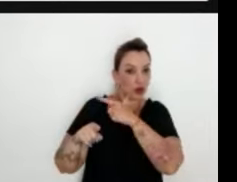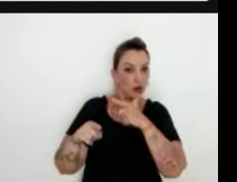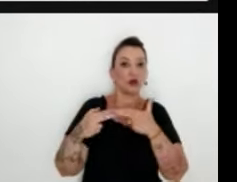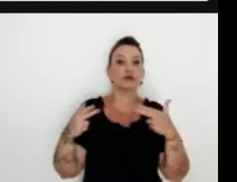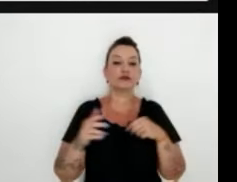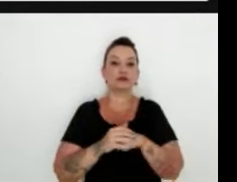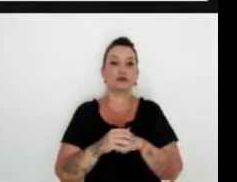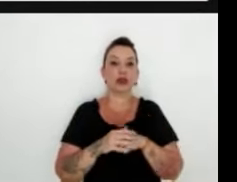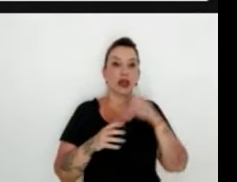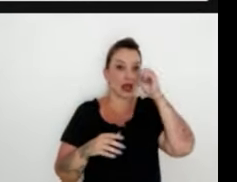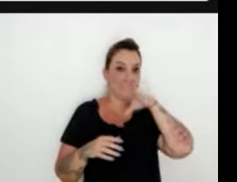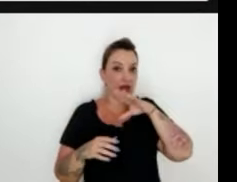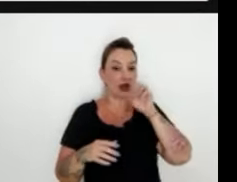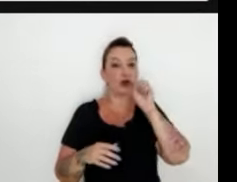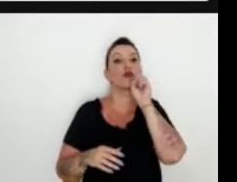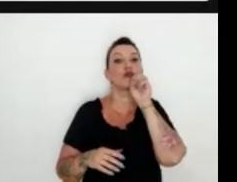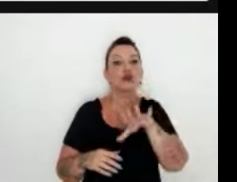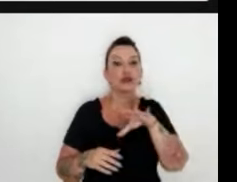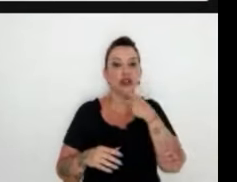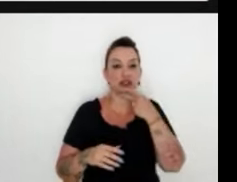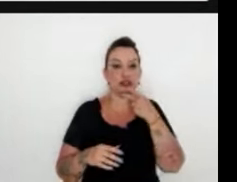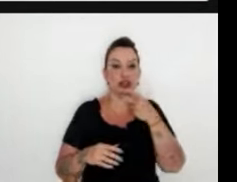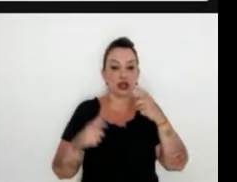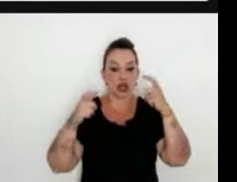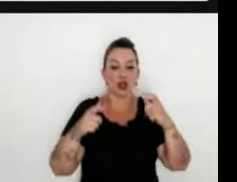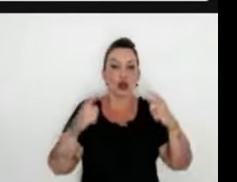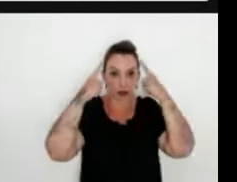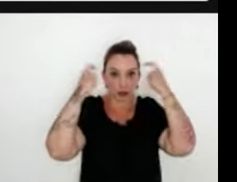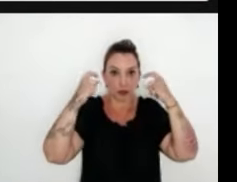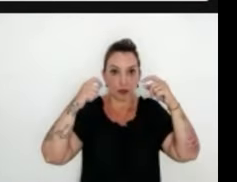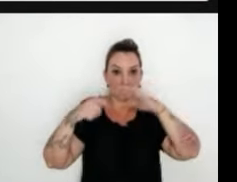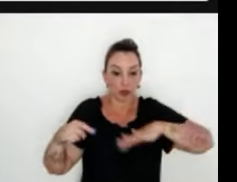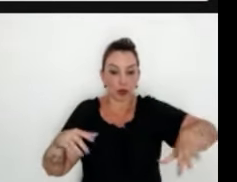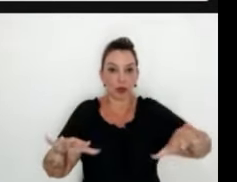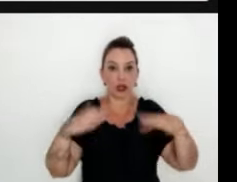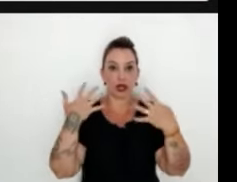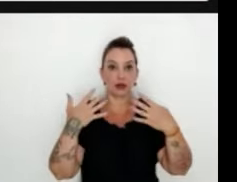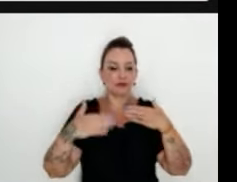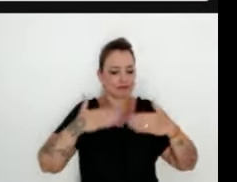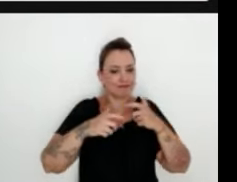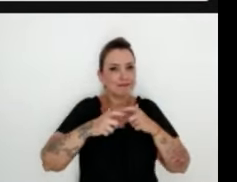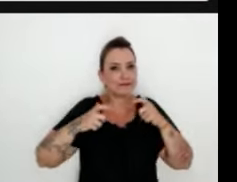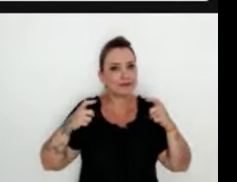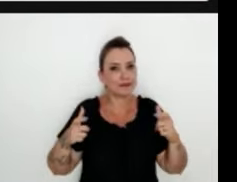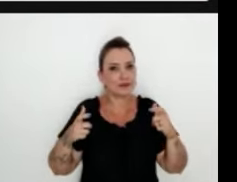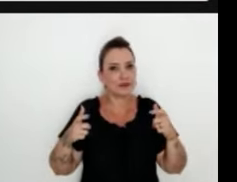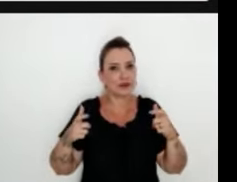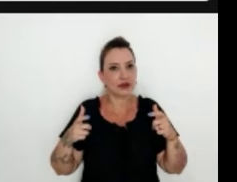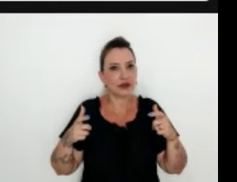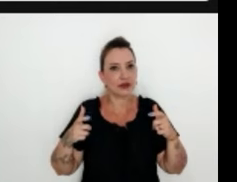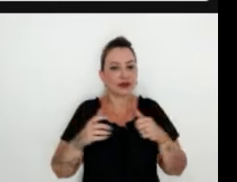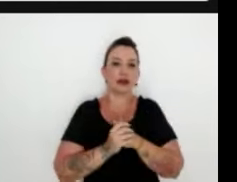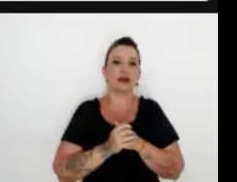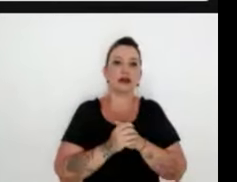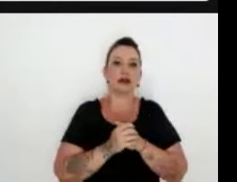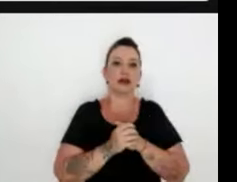abusos e ofensas dessas violências em público ocorrem em um processo mais amplo, como efeito ou backlash da